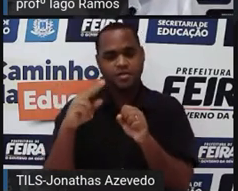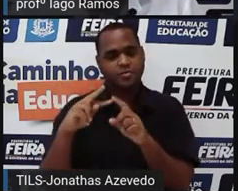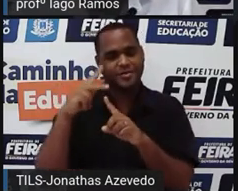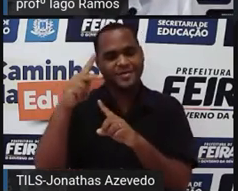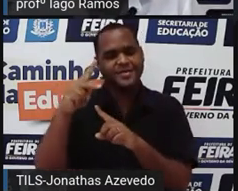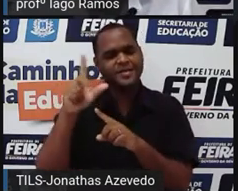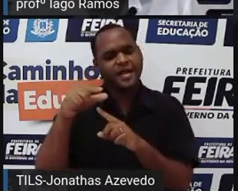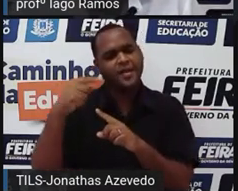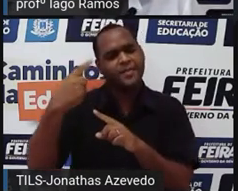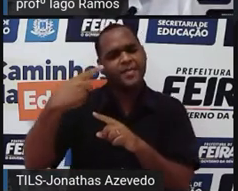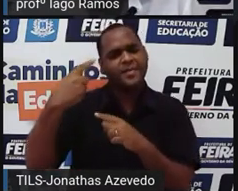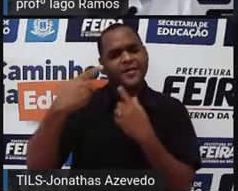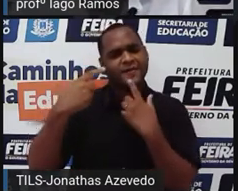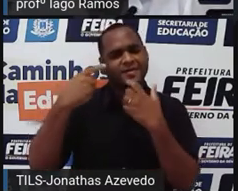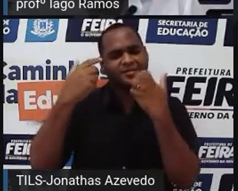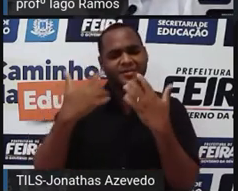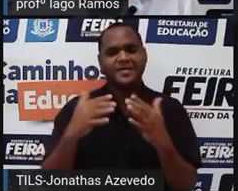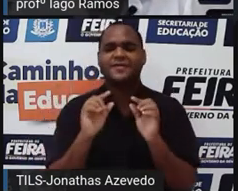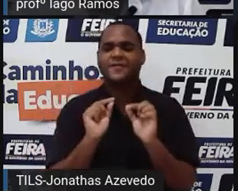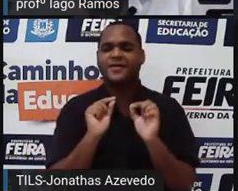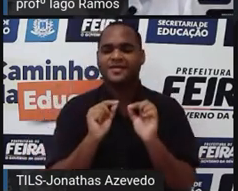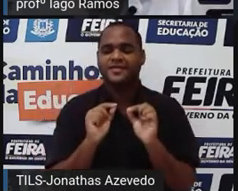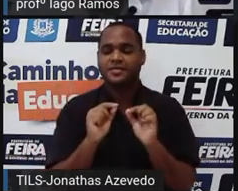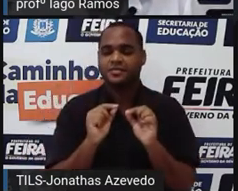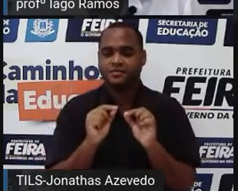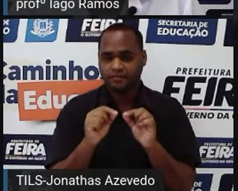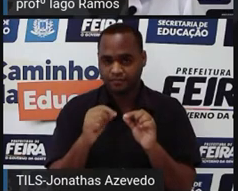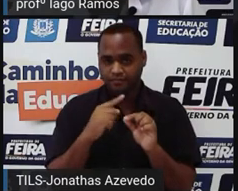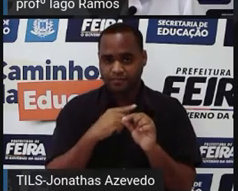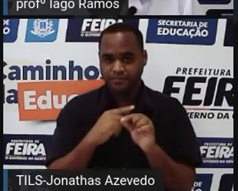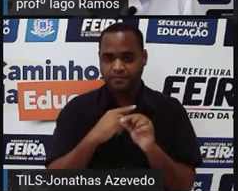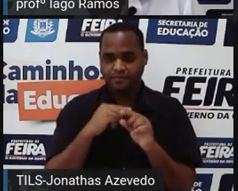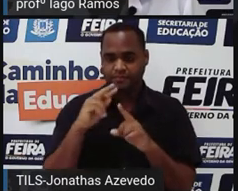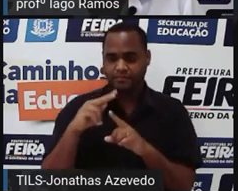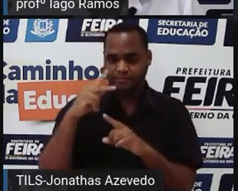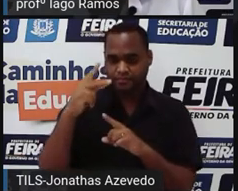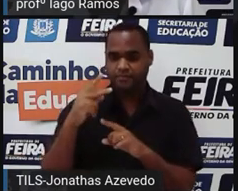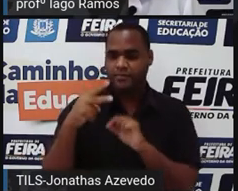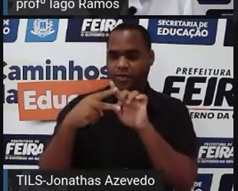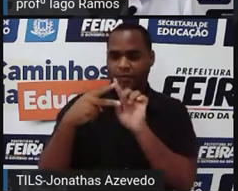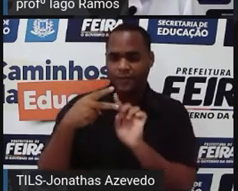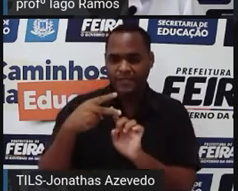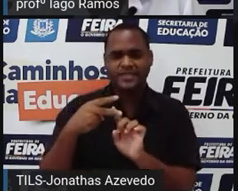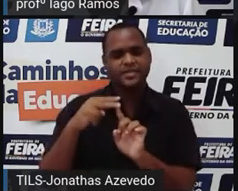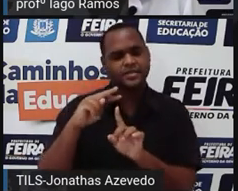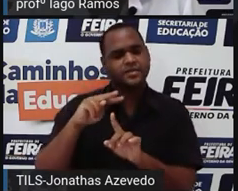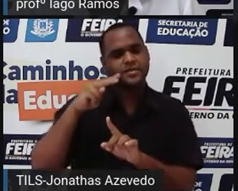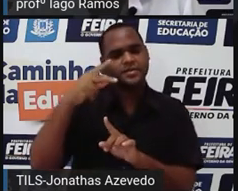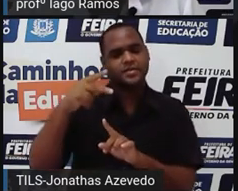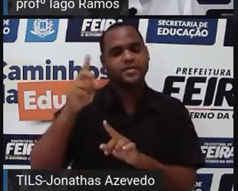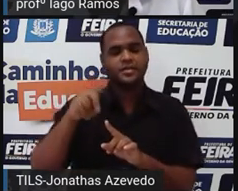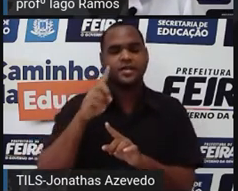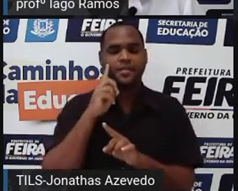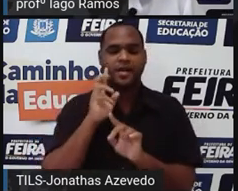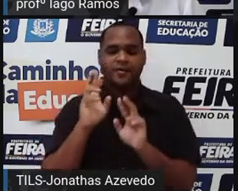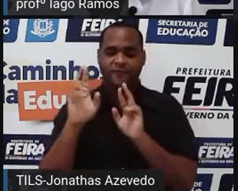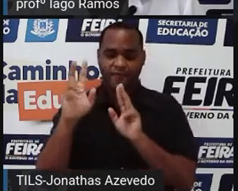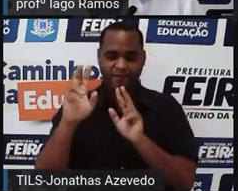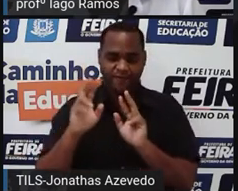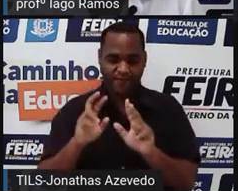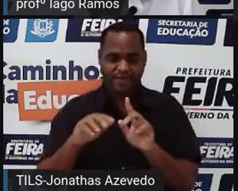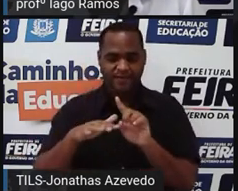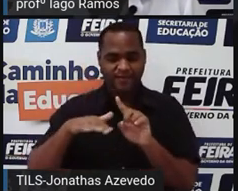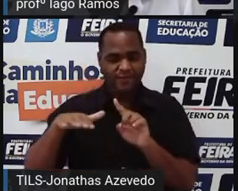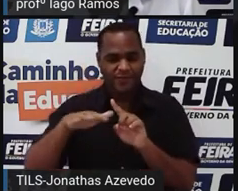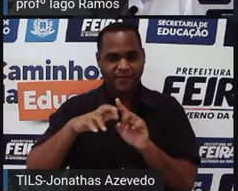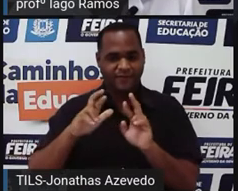Aquele primeiro caso ali, ó, estou multiplicando duas potenciações onde as bases são diferentes,